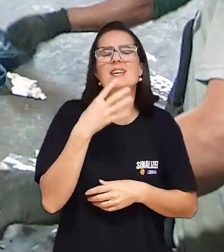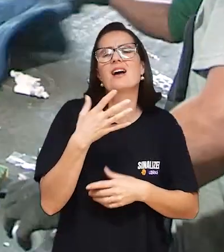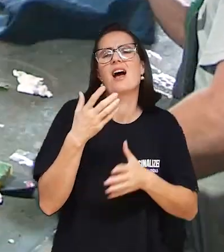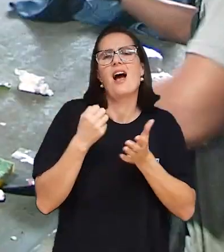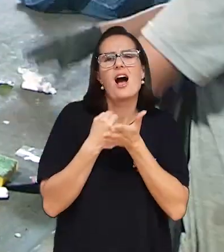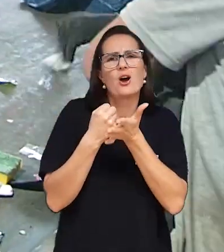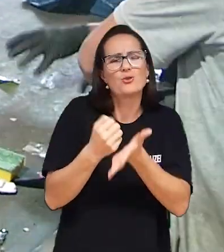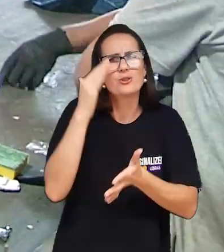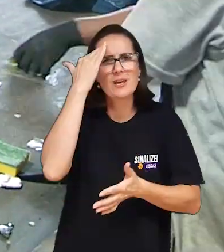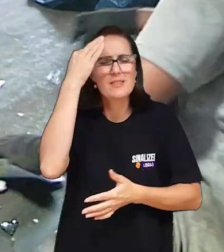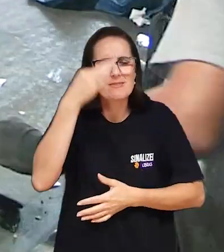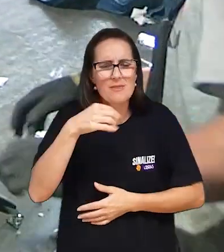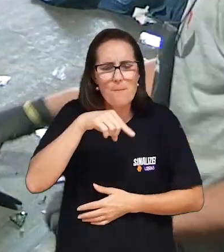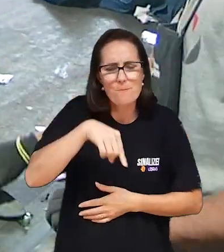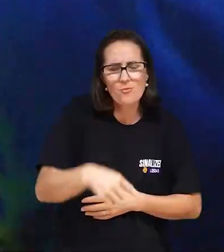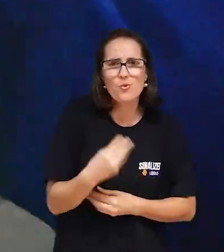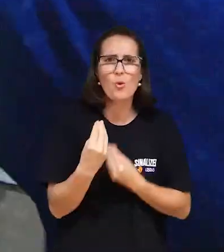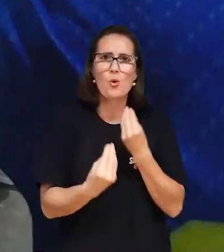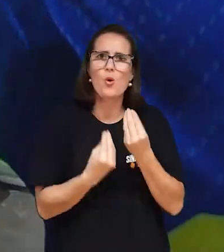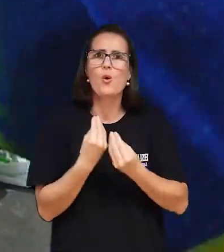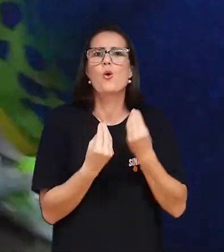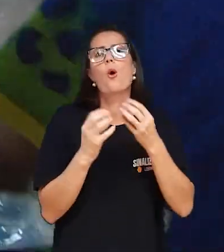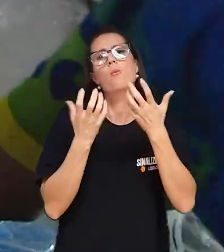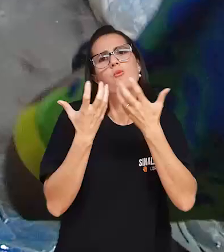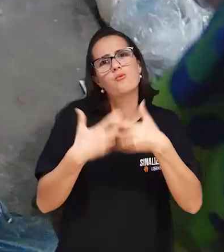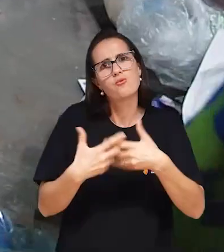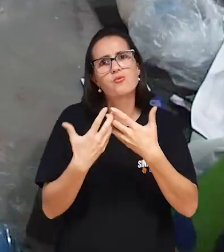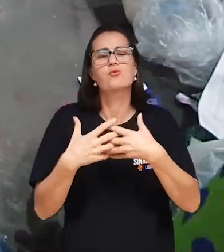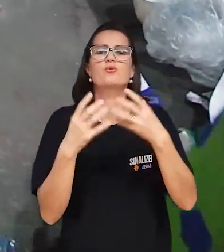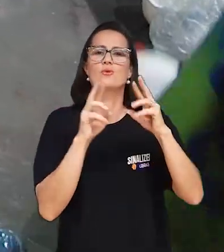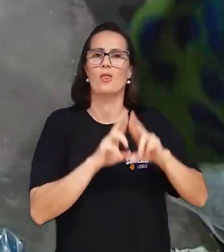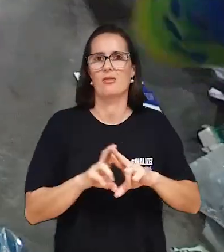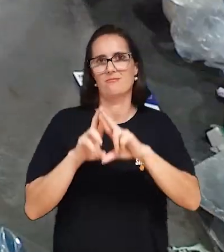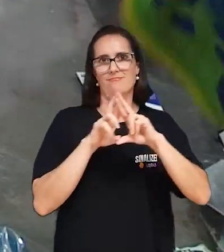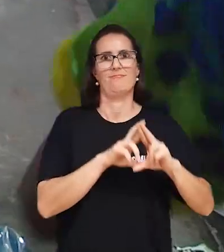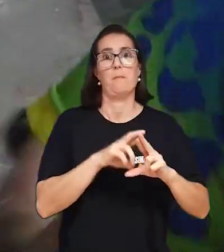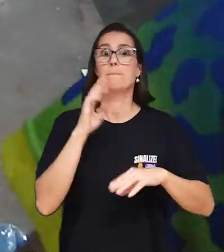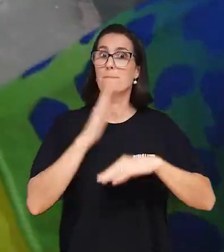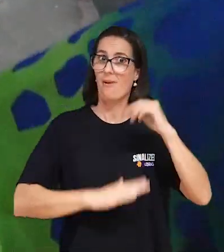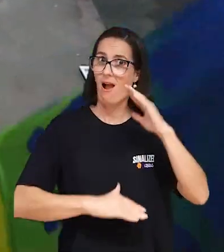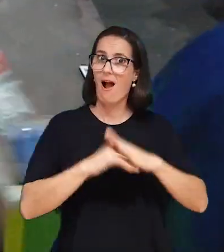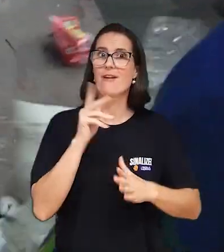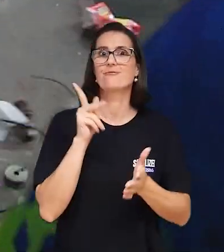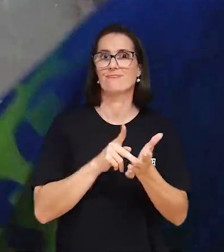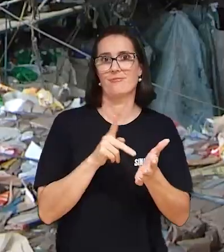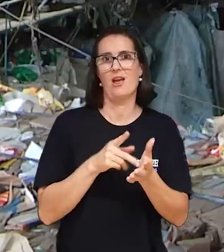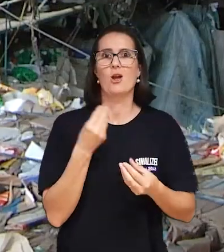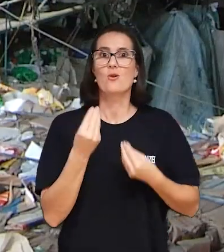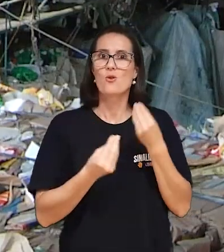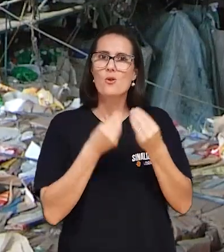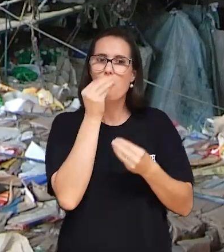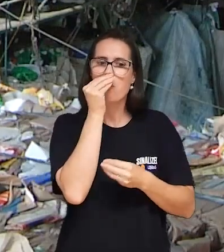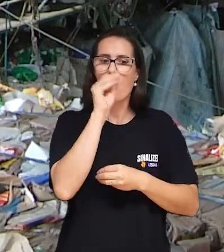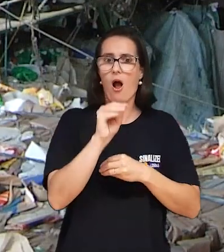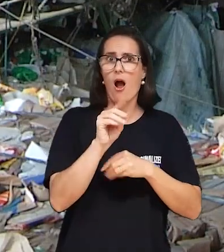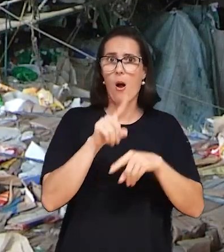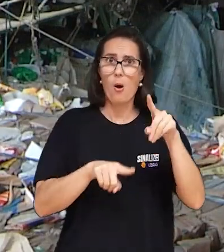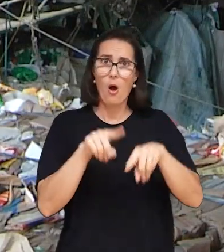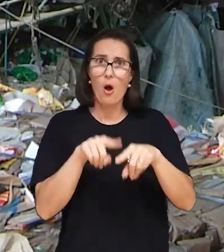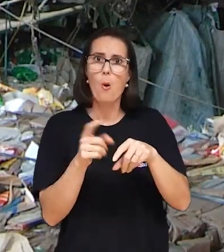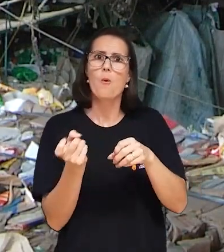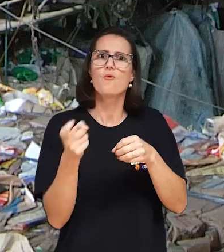uma compreensão mais aprofundada de como funciona o ciclo da reciclagem na prática e como os